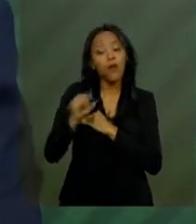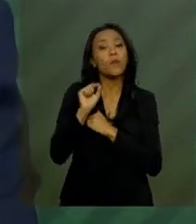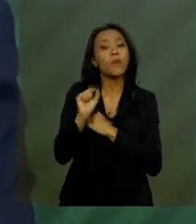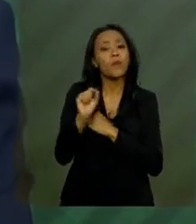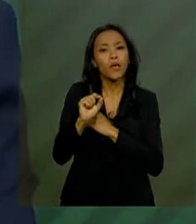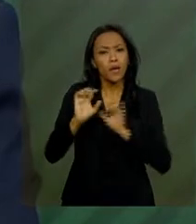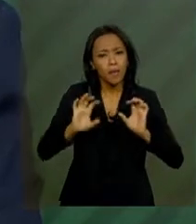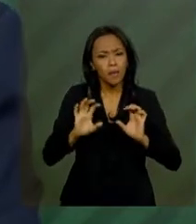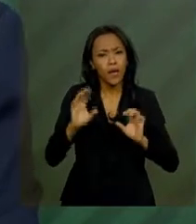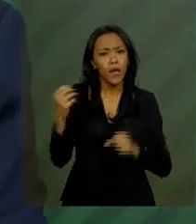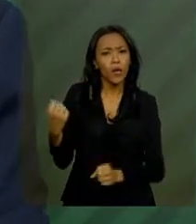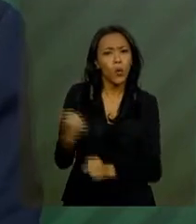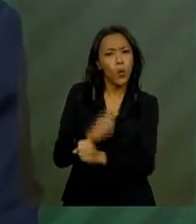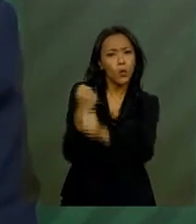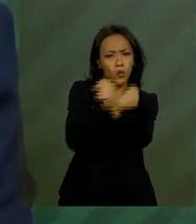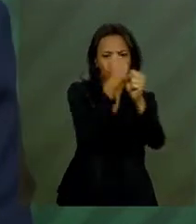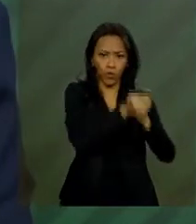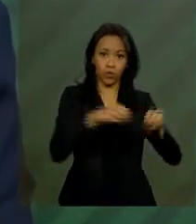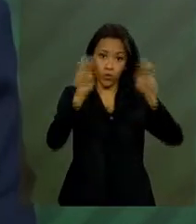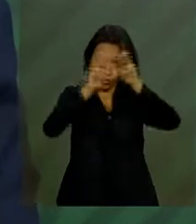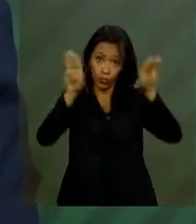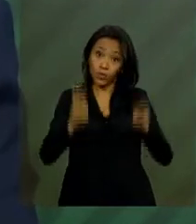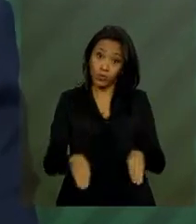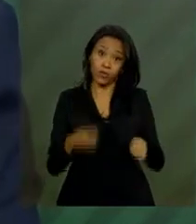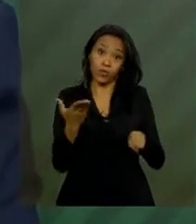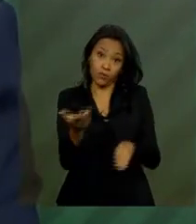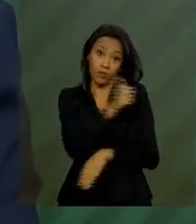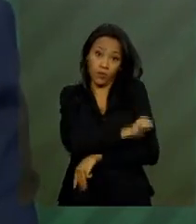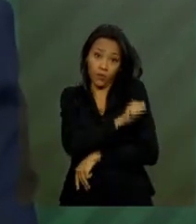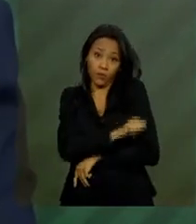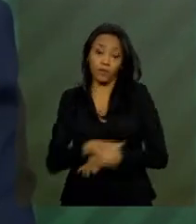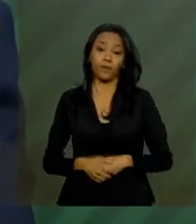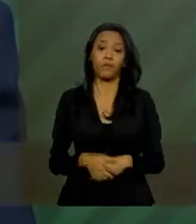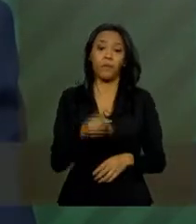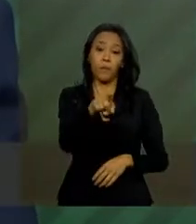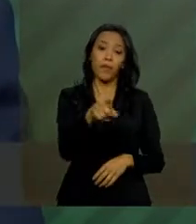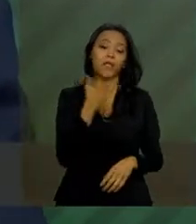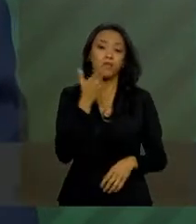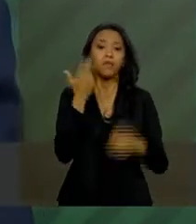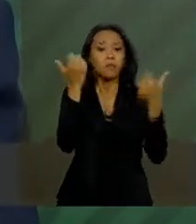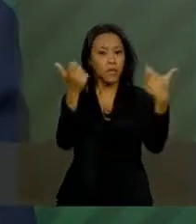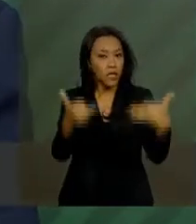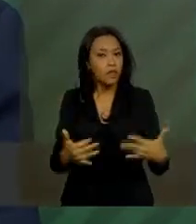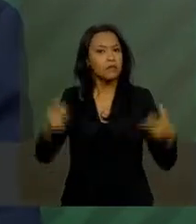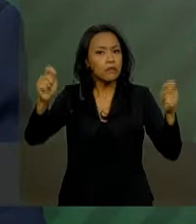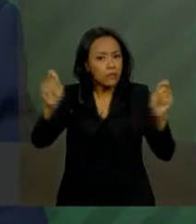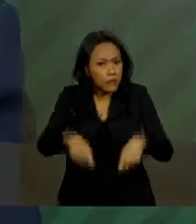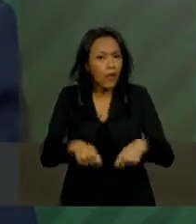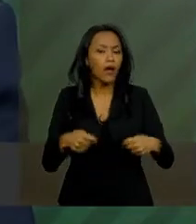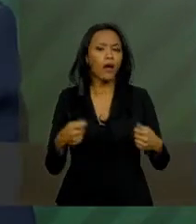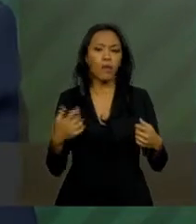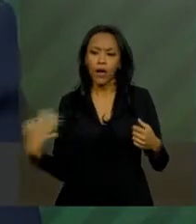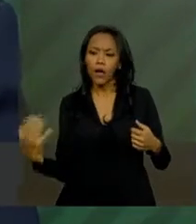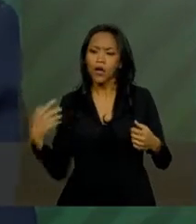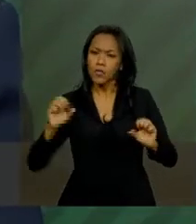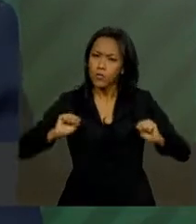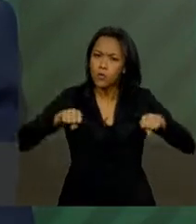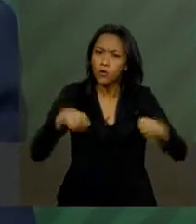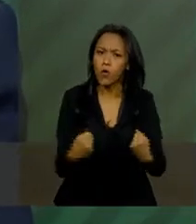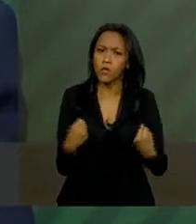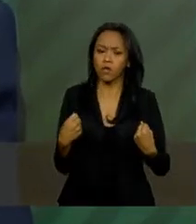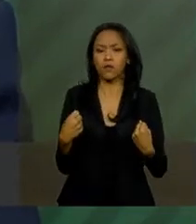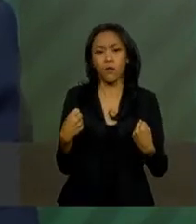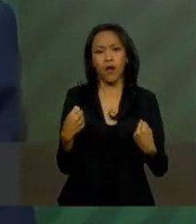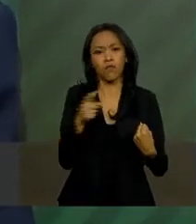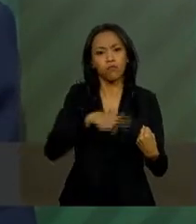na recuperação ea construção do museu nacional é possível sim empreender esforços para que no menor